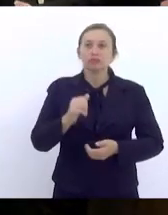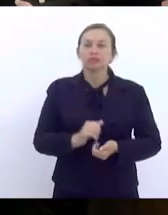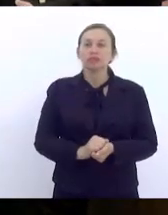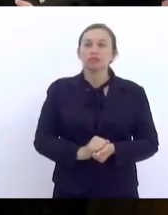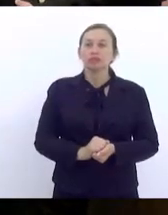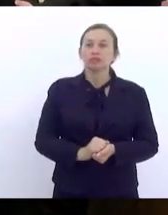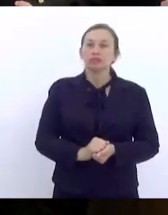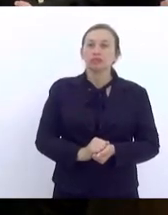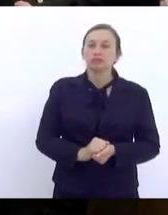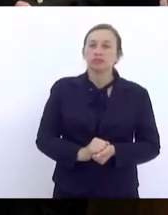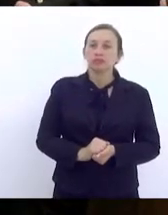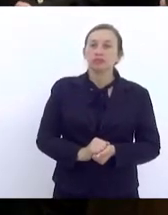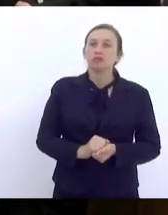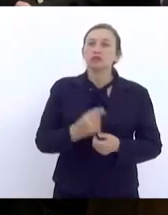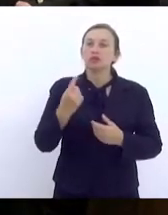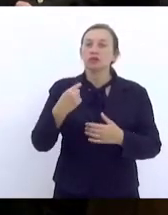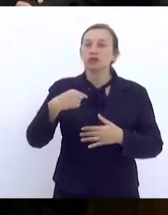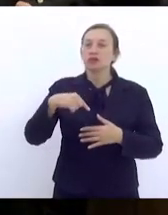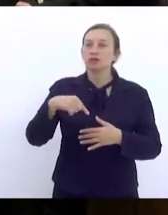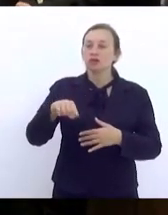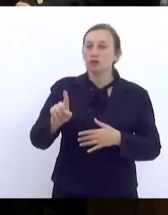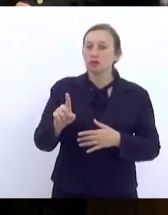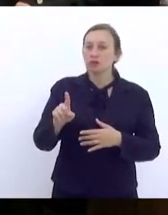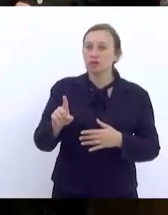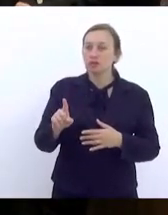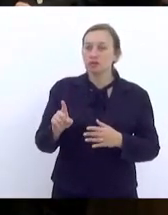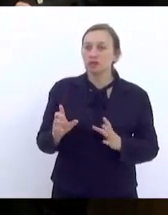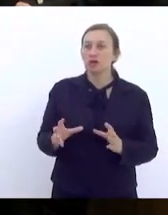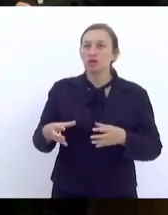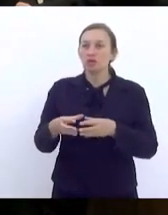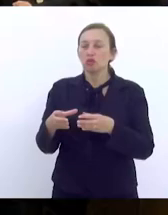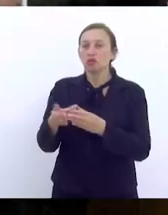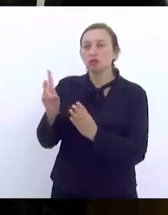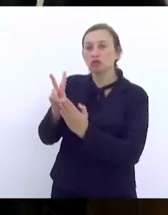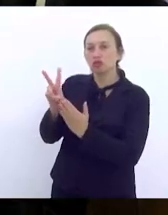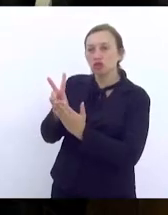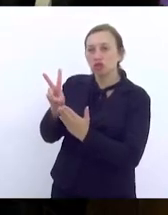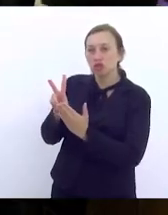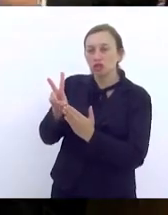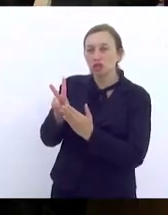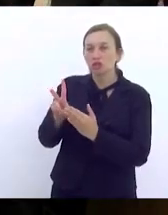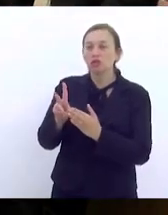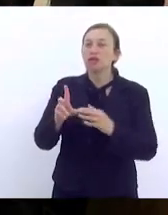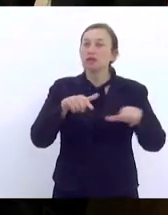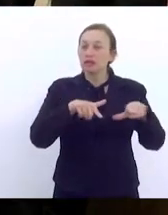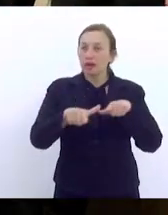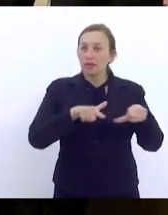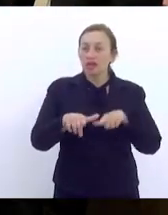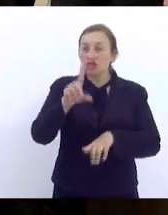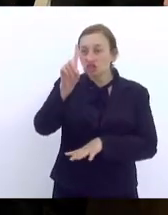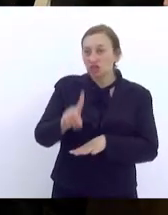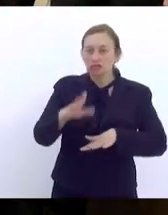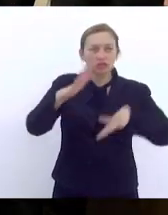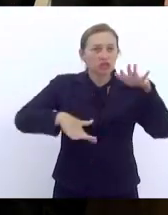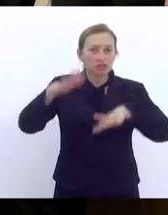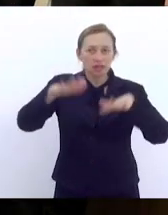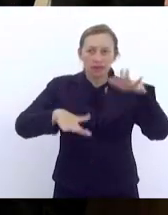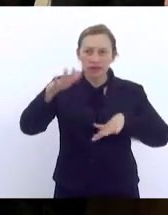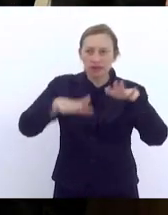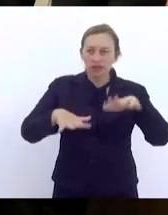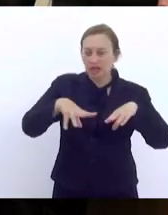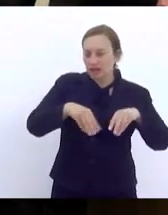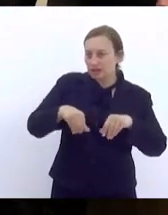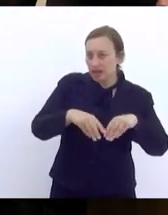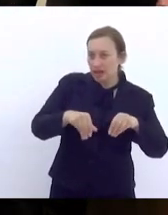que a gente levasse para Aldeia não apenas a nossa comissão mas serviços e direitos que independente do direito à terra